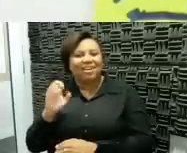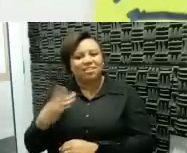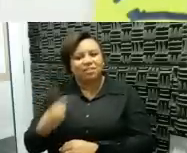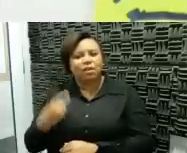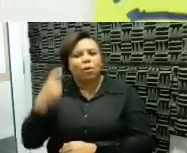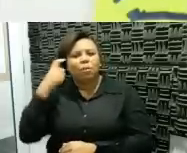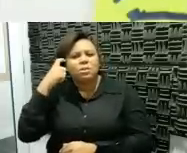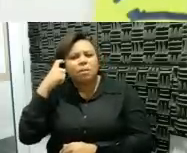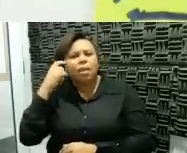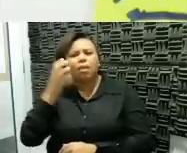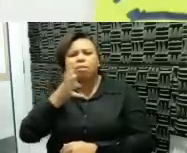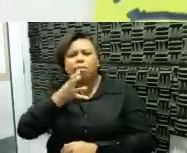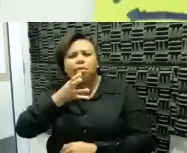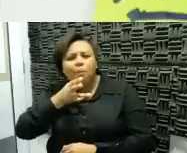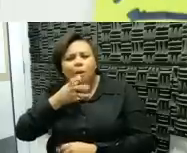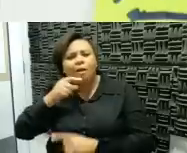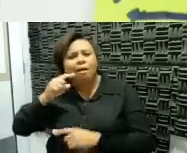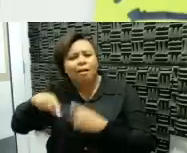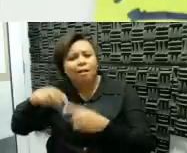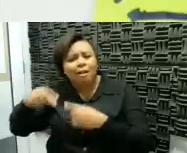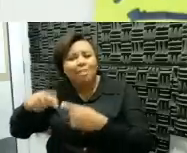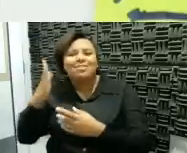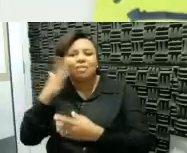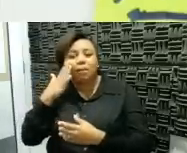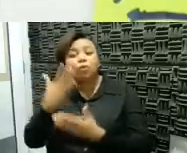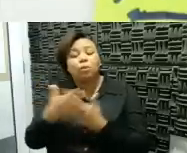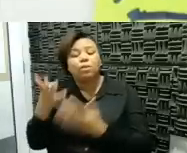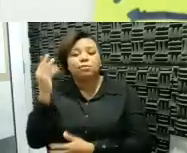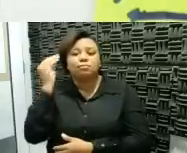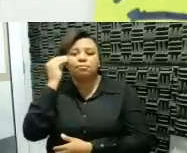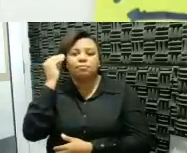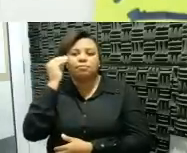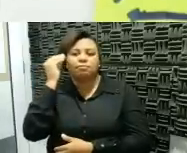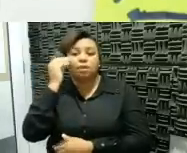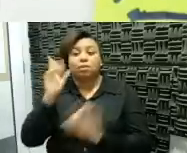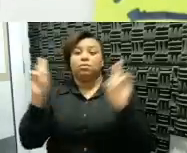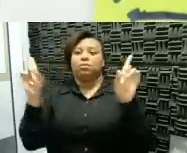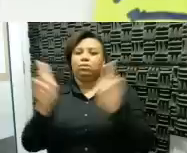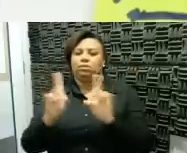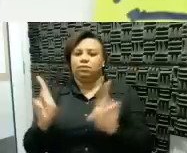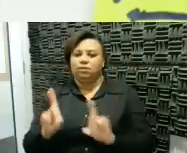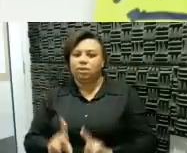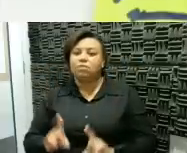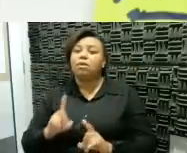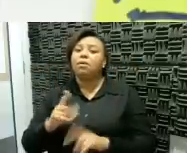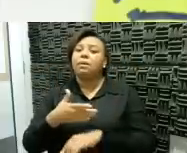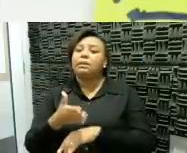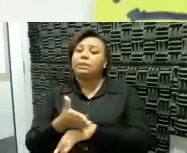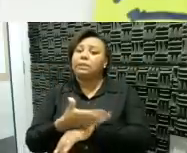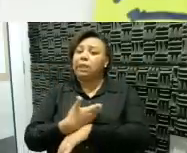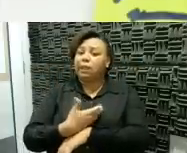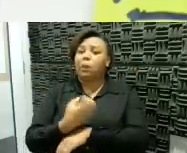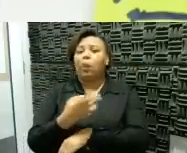lento então a gente acaba experienciando a deficiência mais cedo ou mais tarde na nossa vida